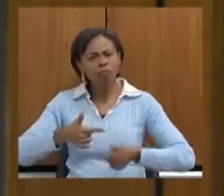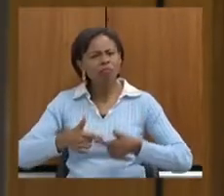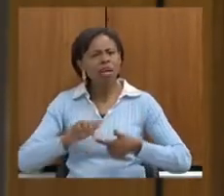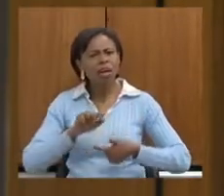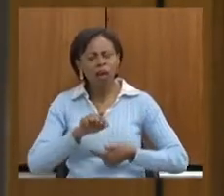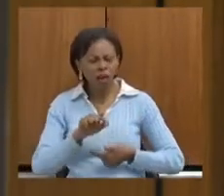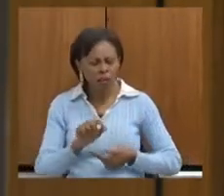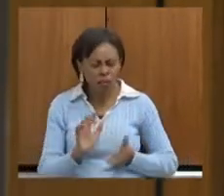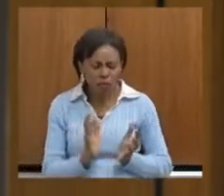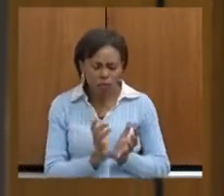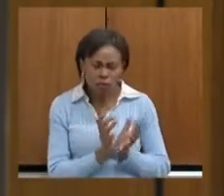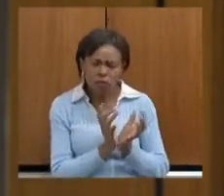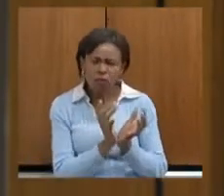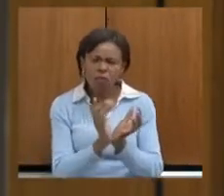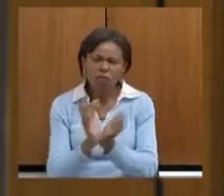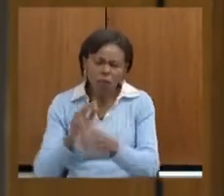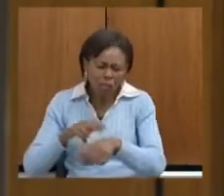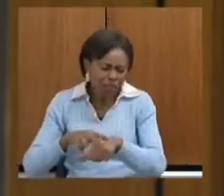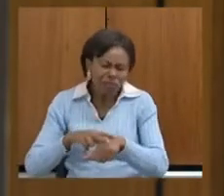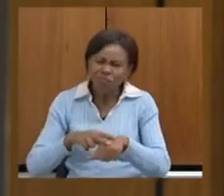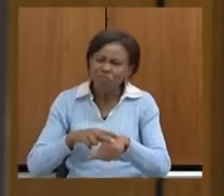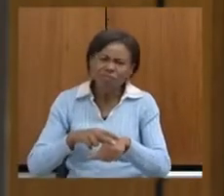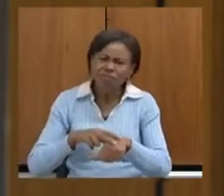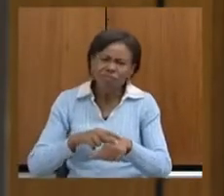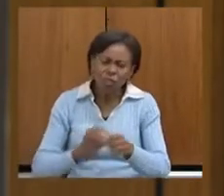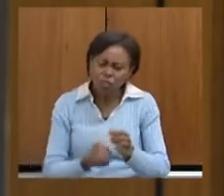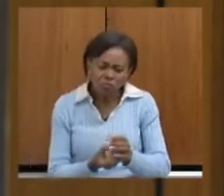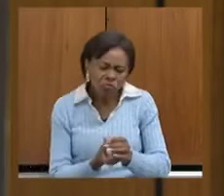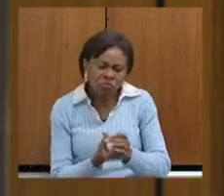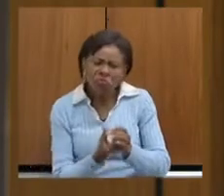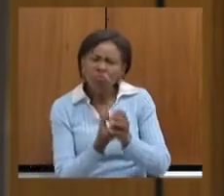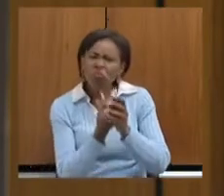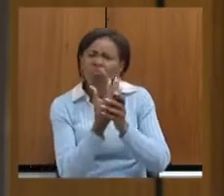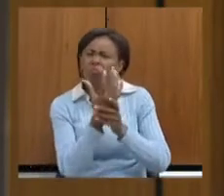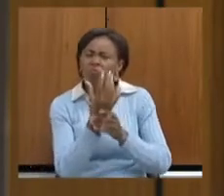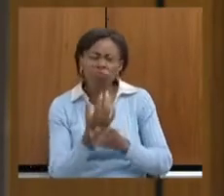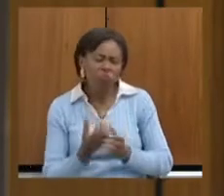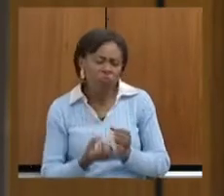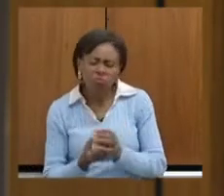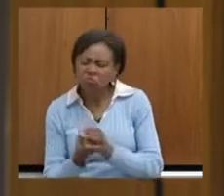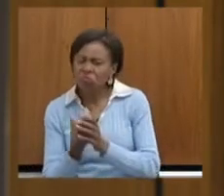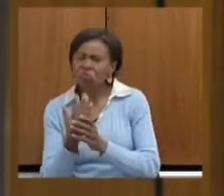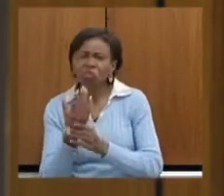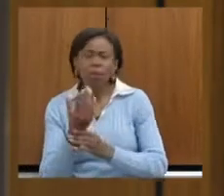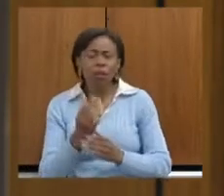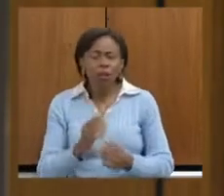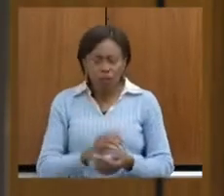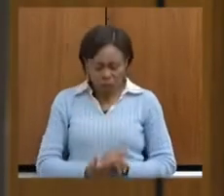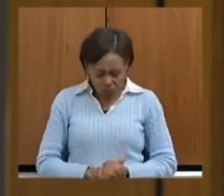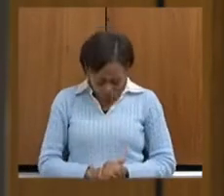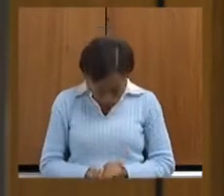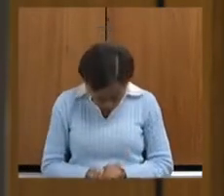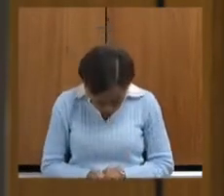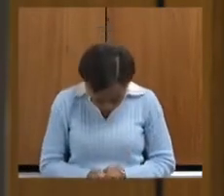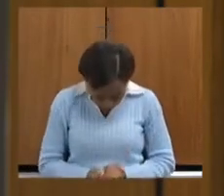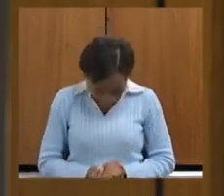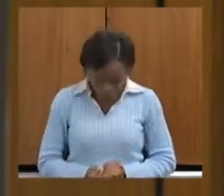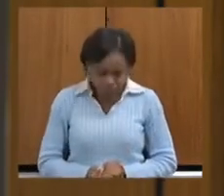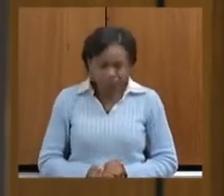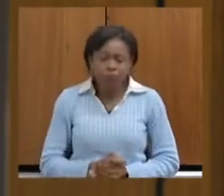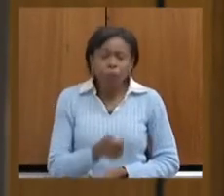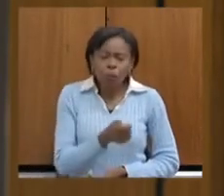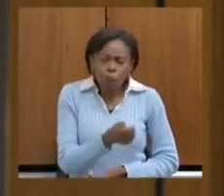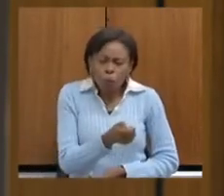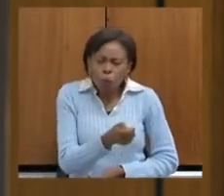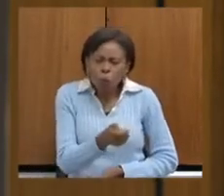não tava produzindo o suficiente eu não estava produzindo e eu não sabia por causa de quê que não estava